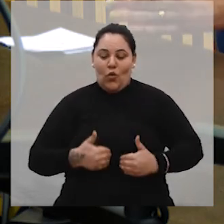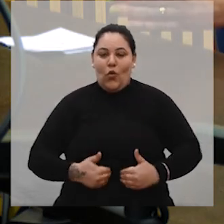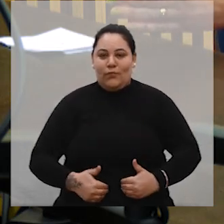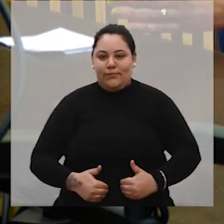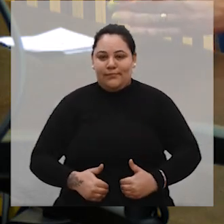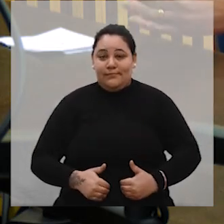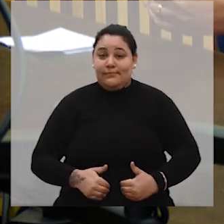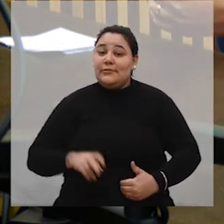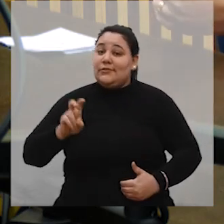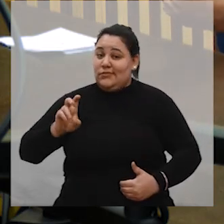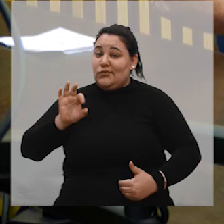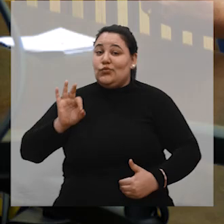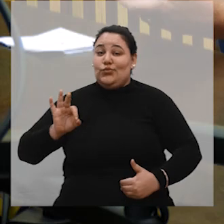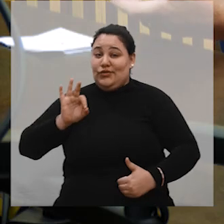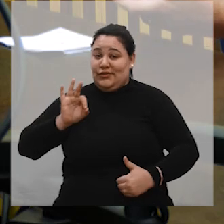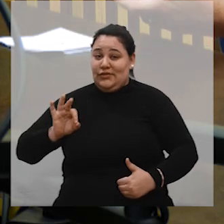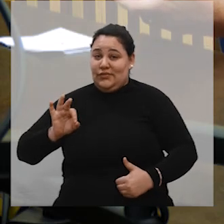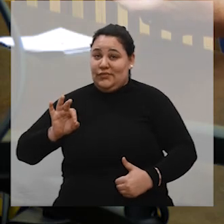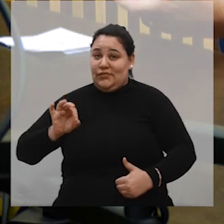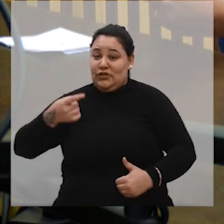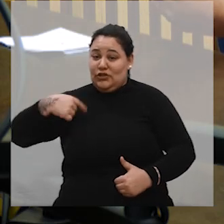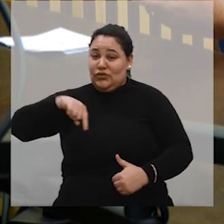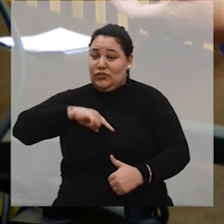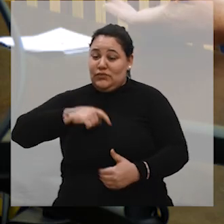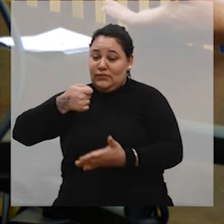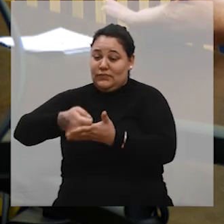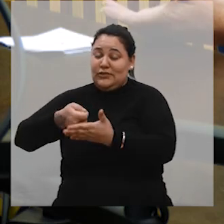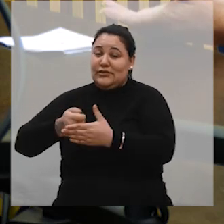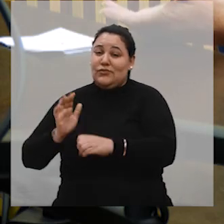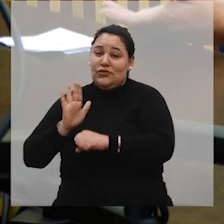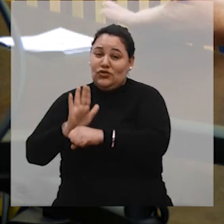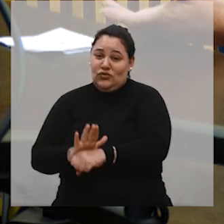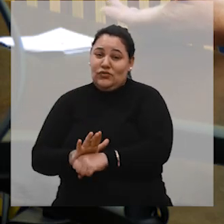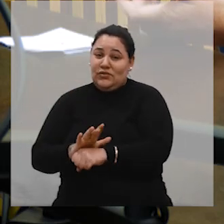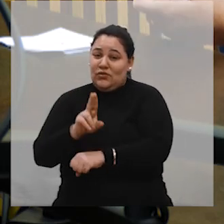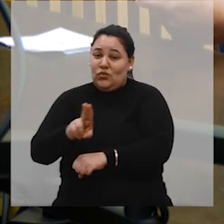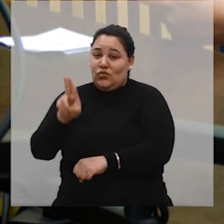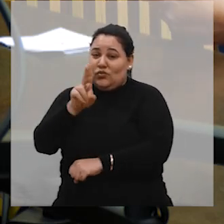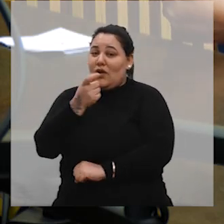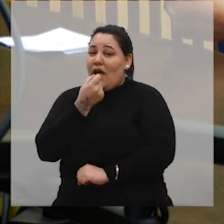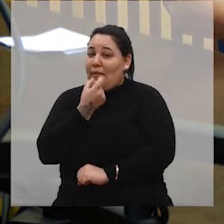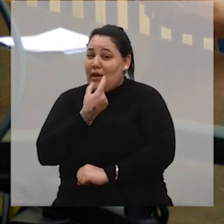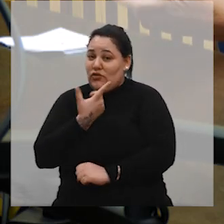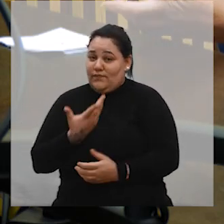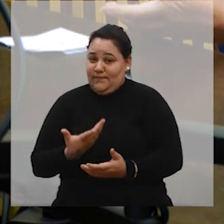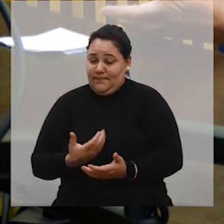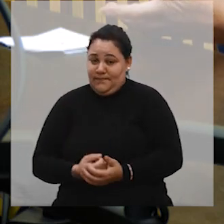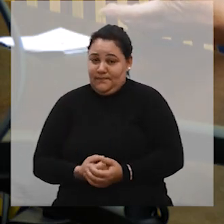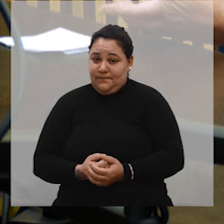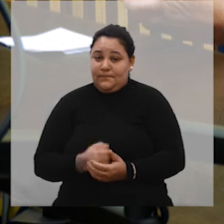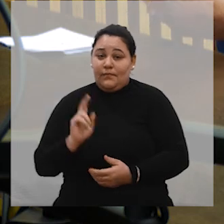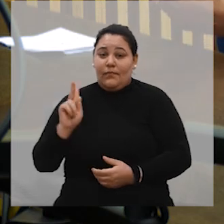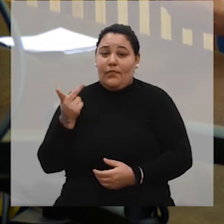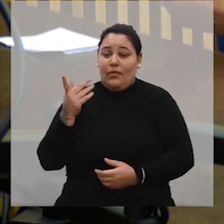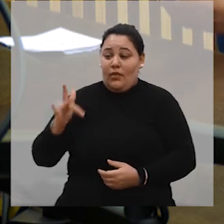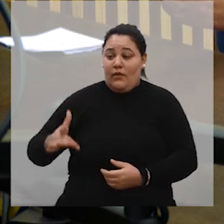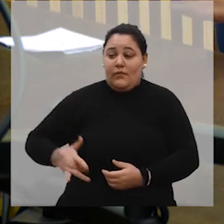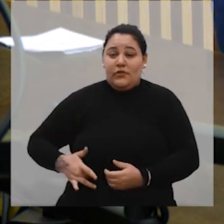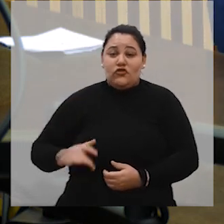nesses 5% que a gente intervém com medicação. A hepatite